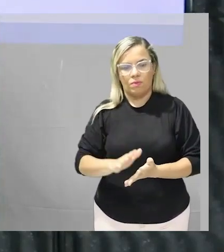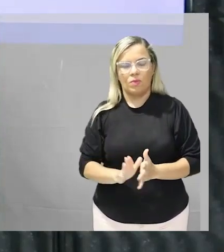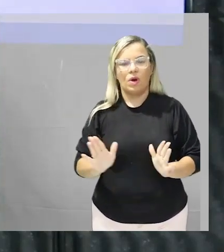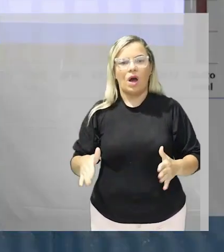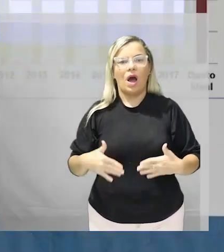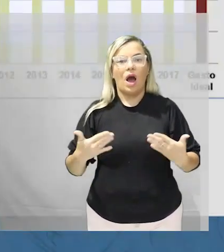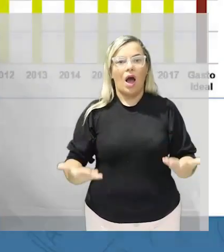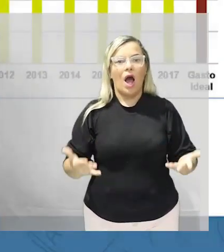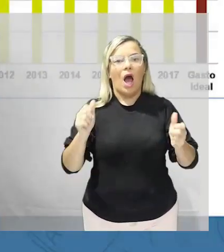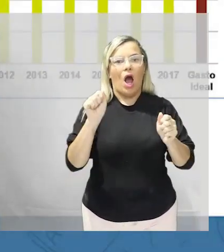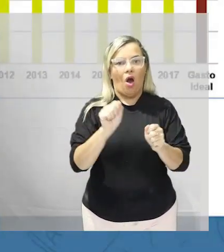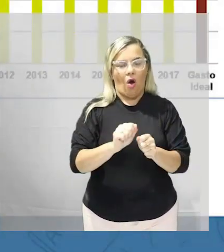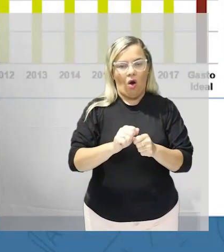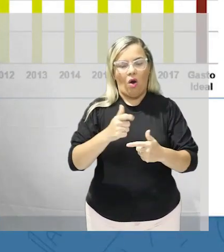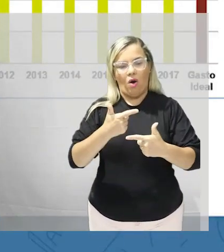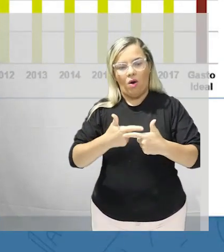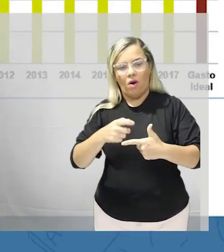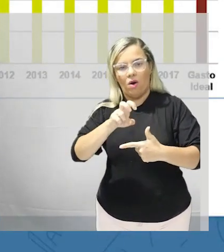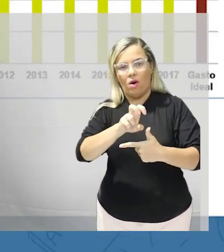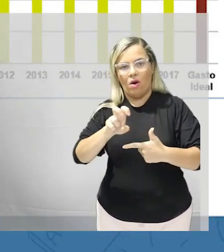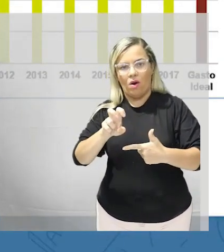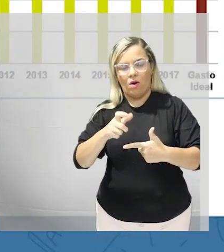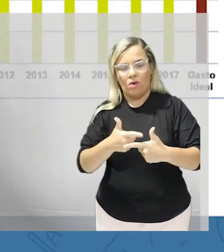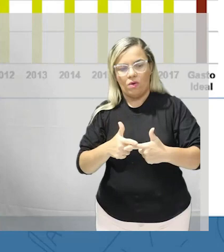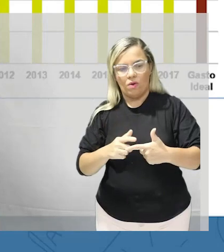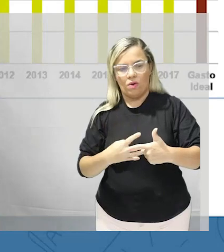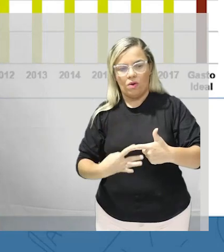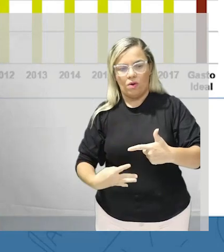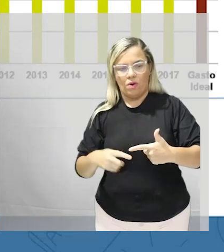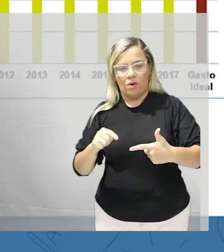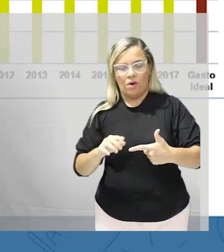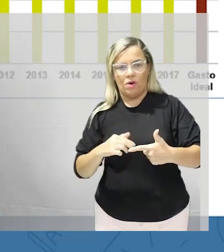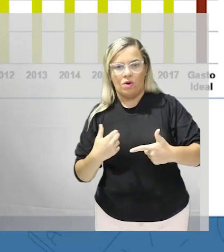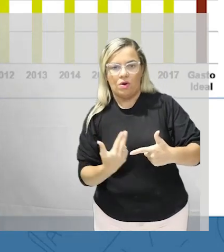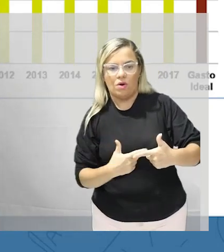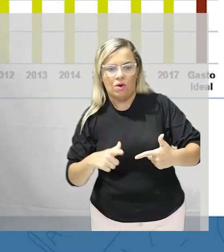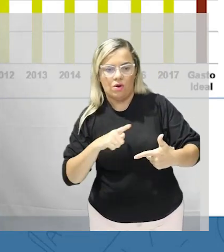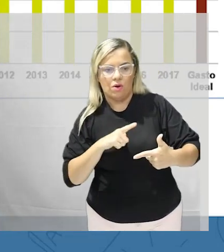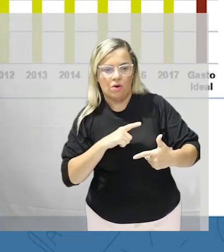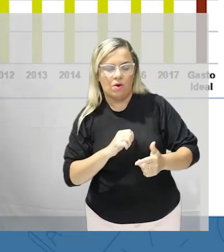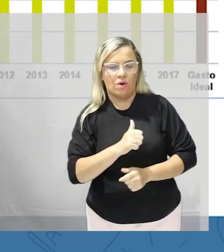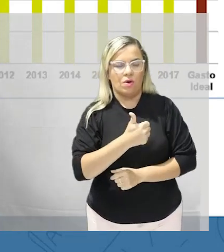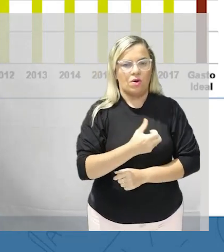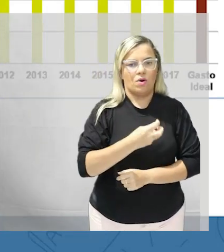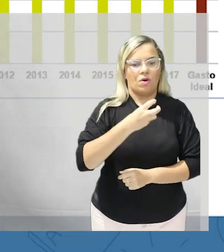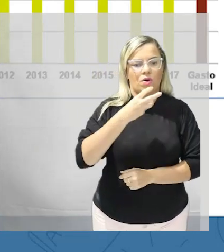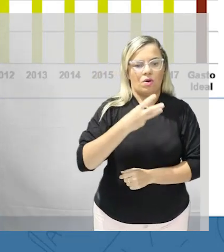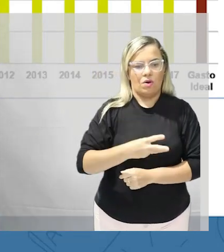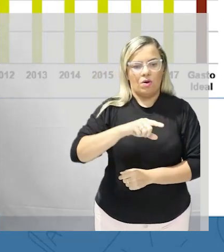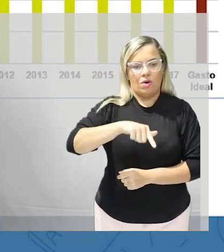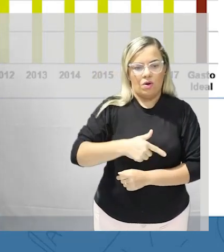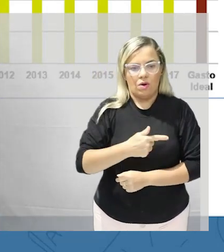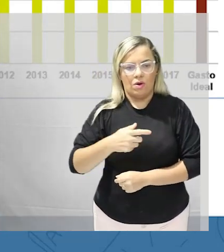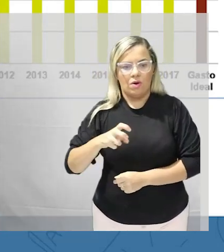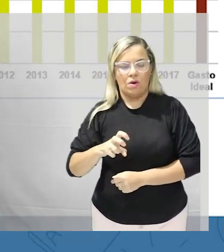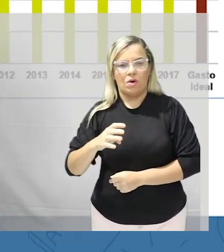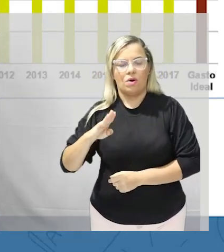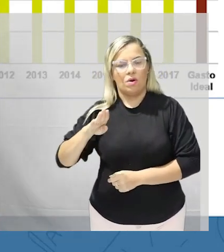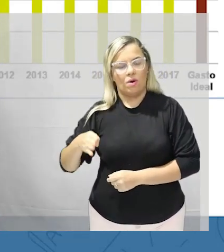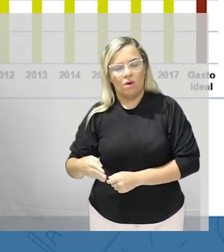a divisão dos 55 pelo 4 nós temos como resposta 13,75 bilhões